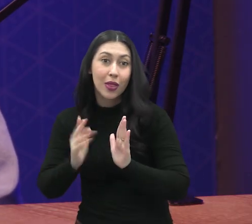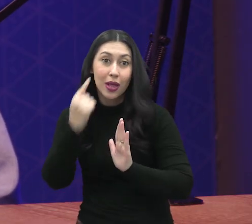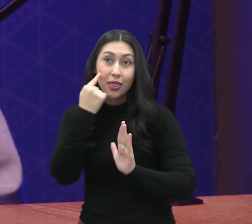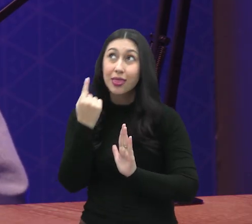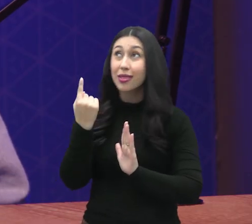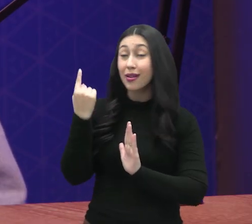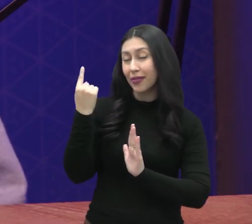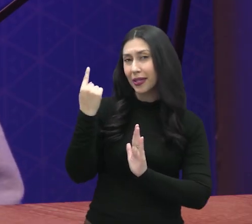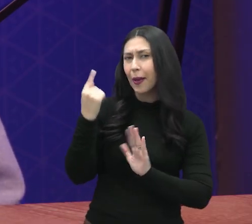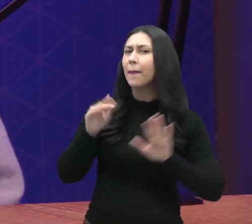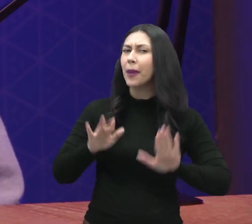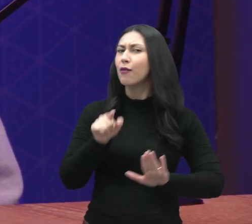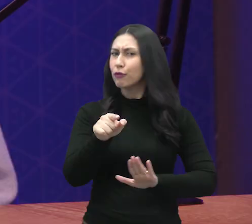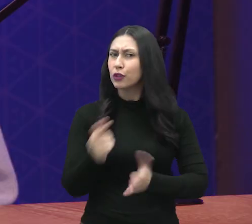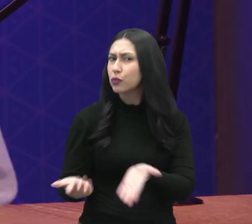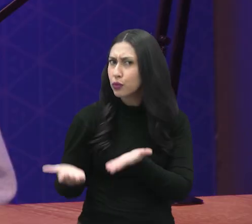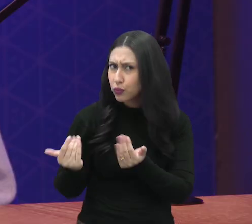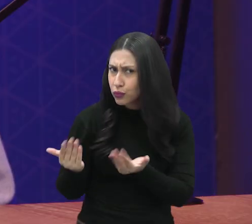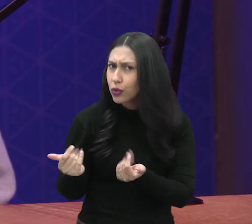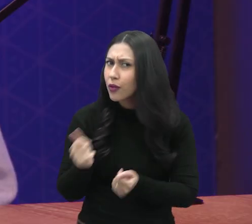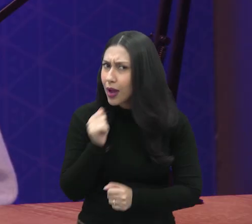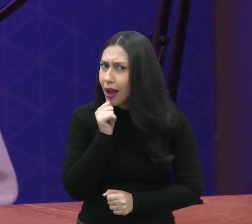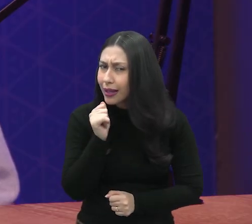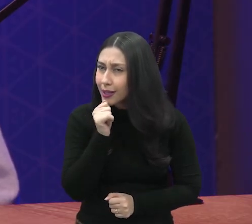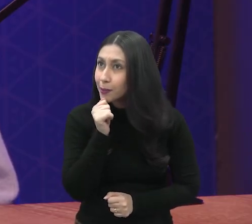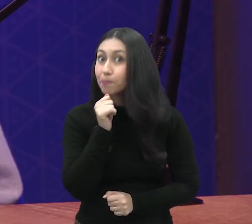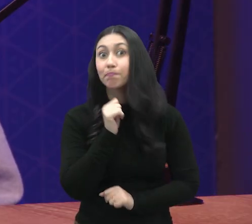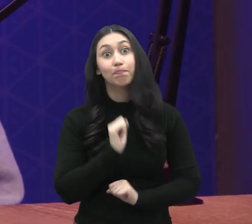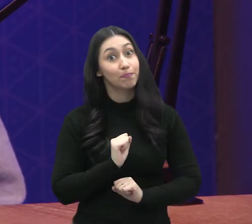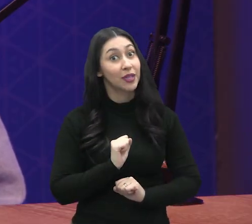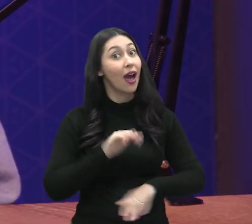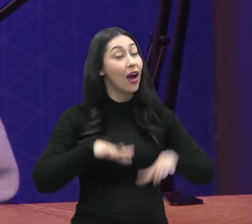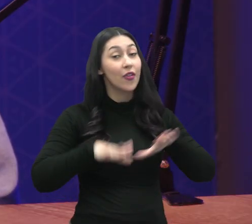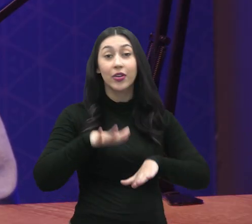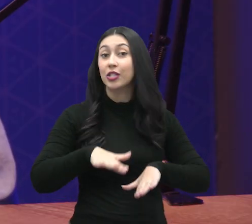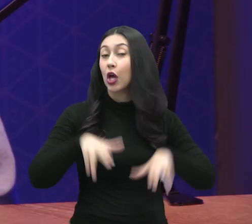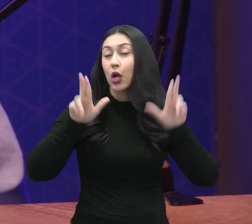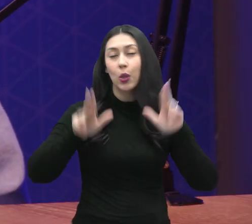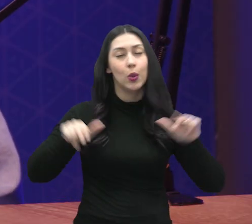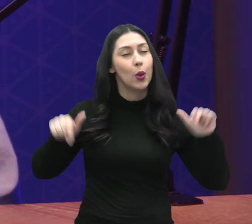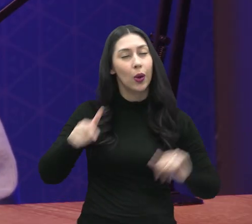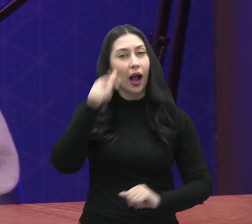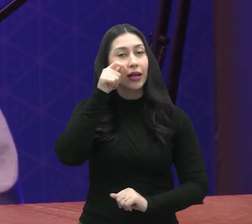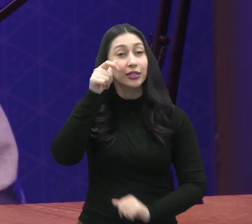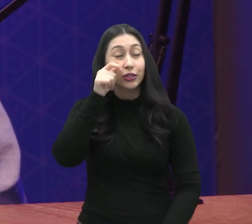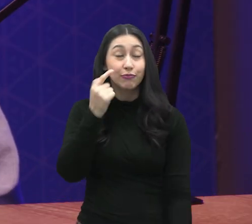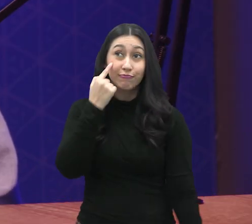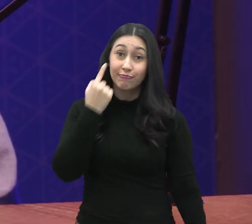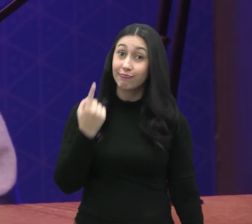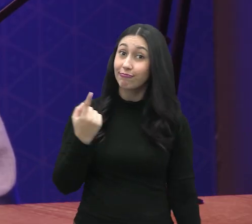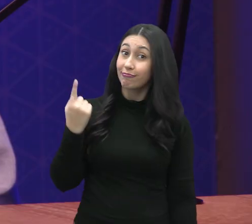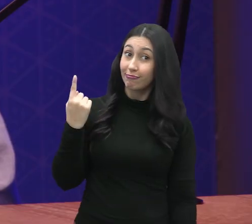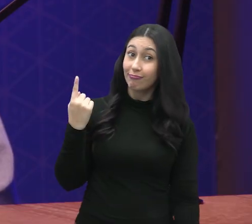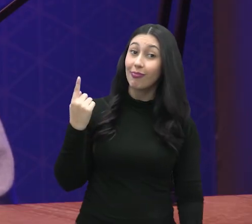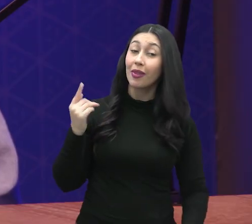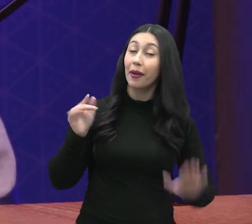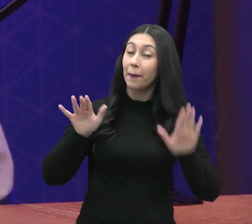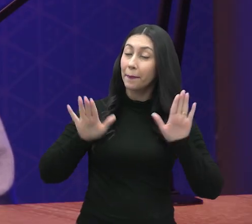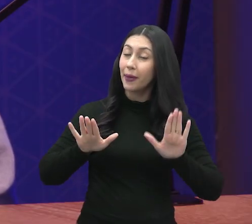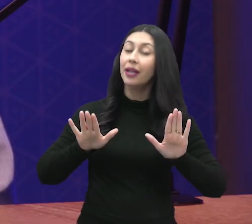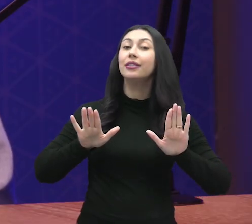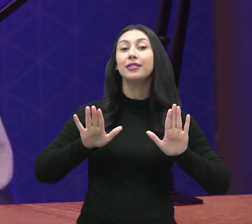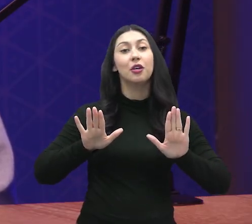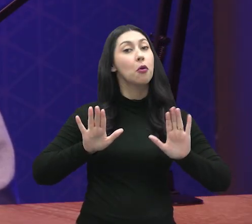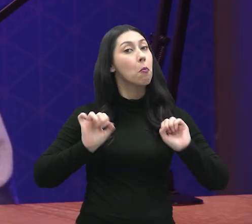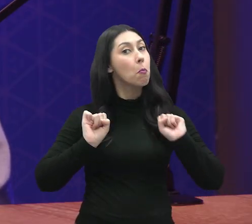Brasil. E se você é muito jovem para se lembrar desse momento, talvez também não tenha assistido Senhora do Destino, mas é bem